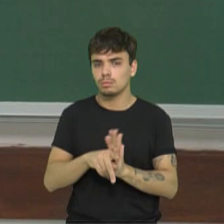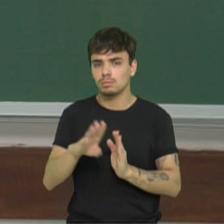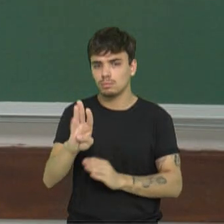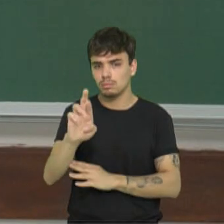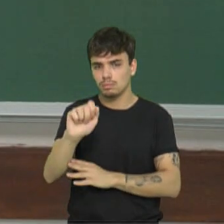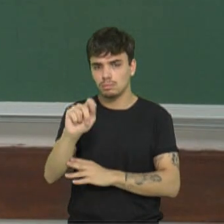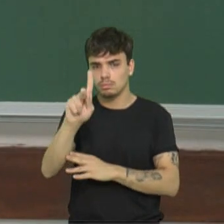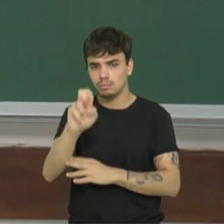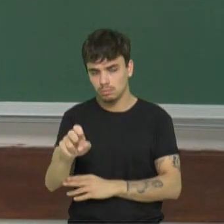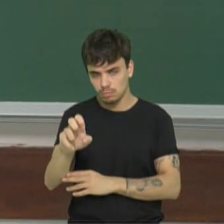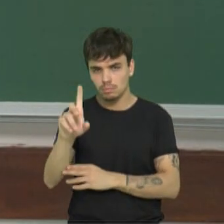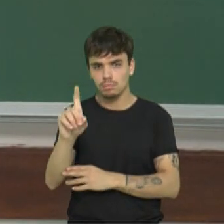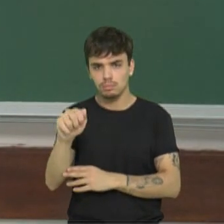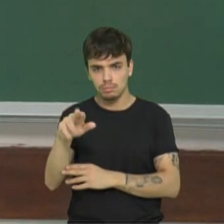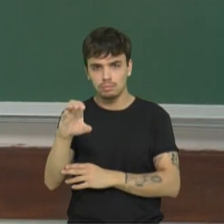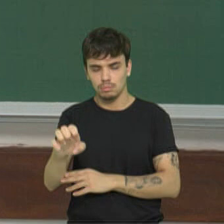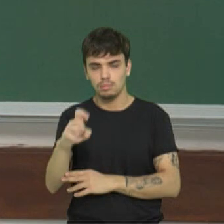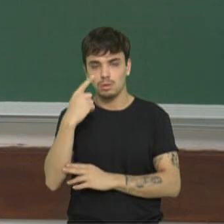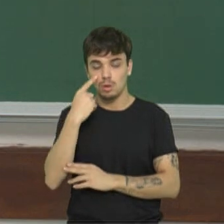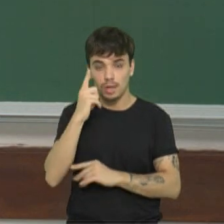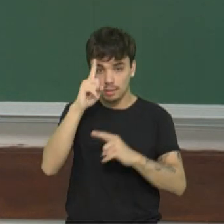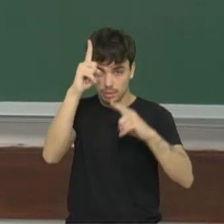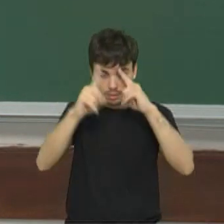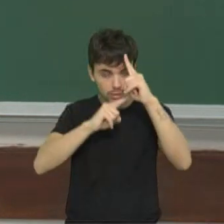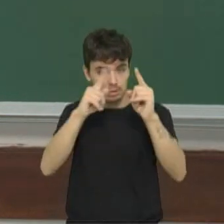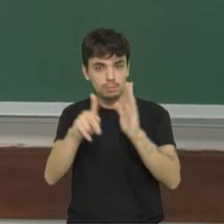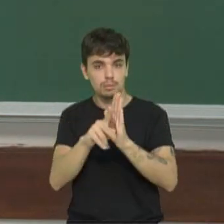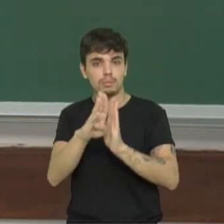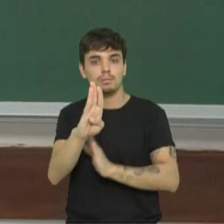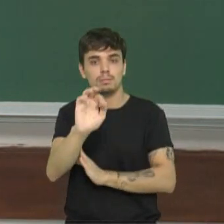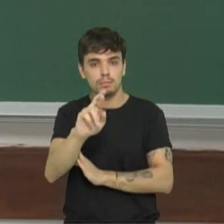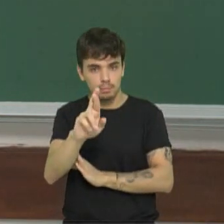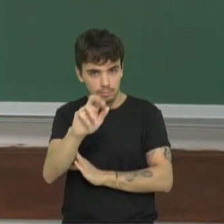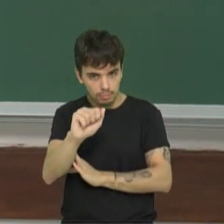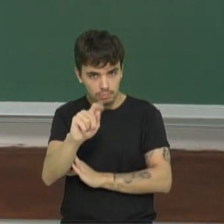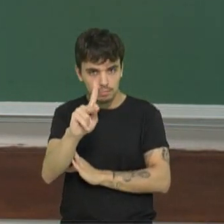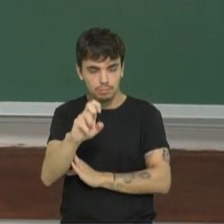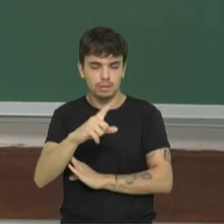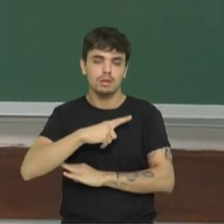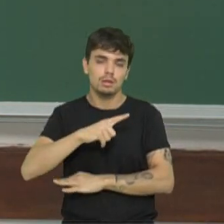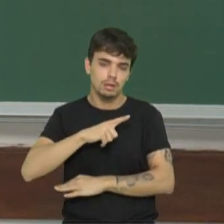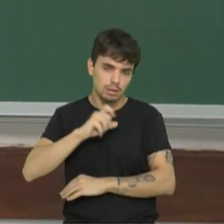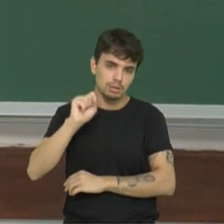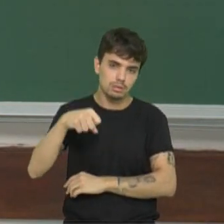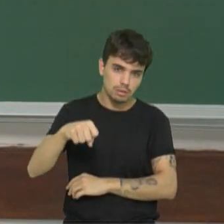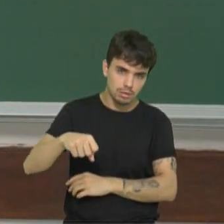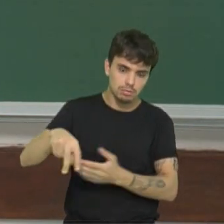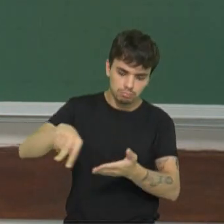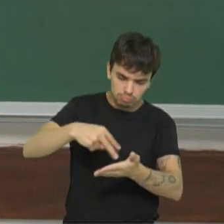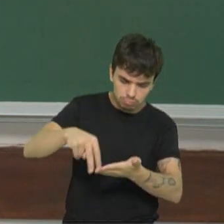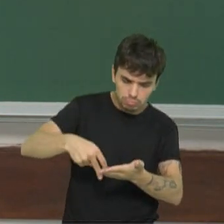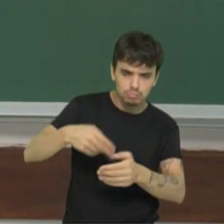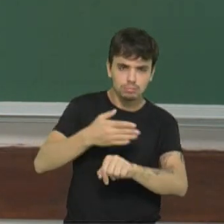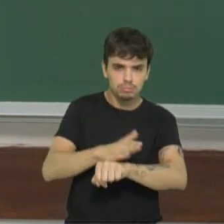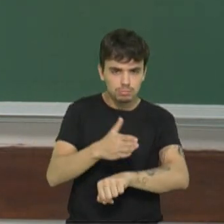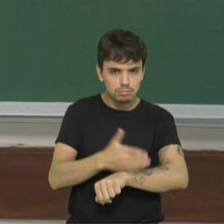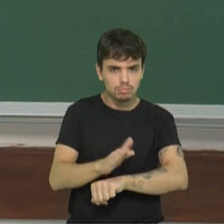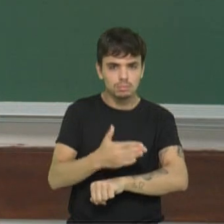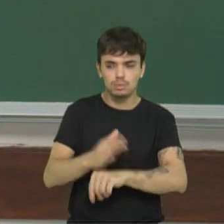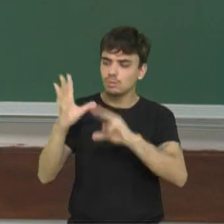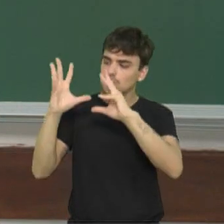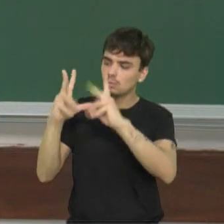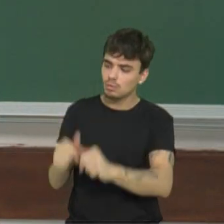breakdance. Então, a ideia do breakdance é que exista sim uma parte coreografada, né,